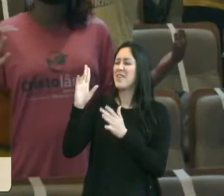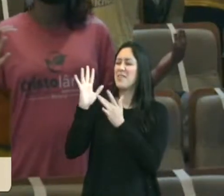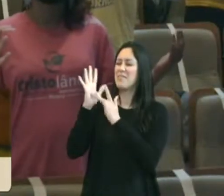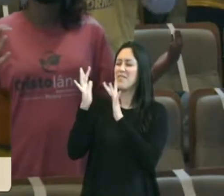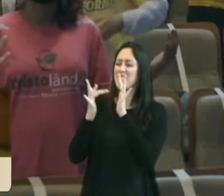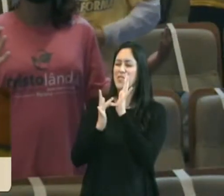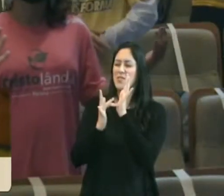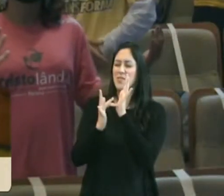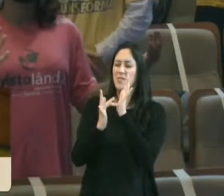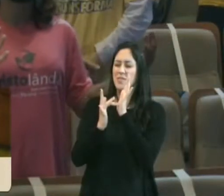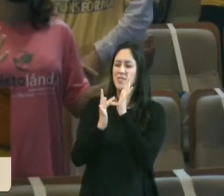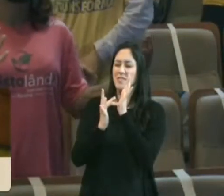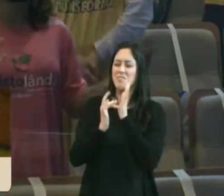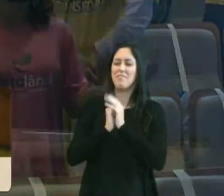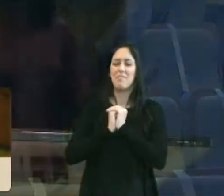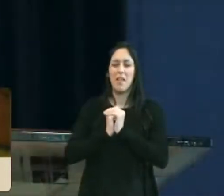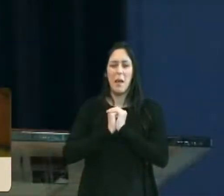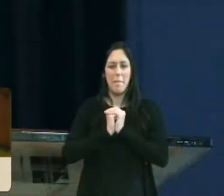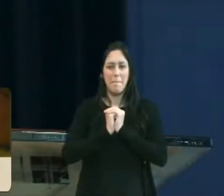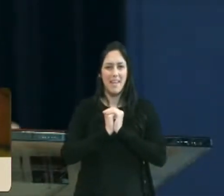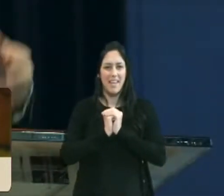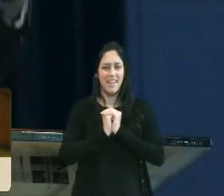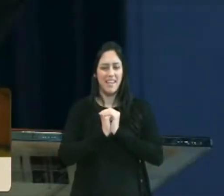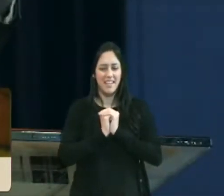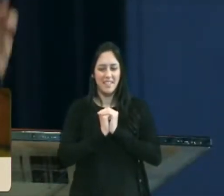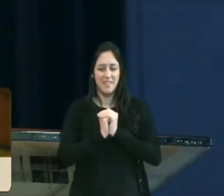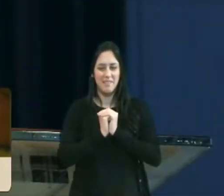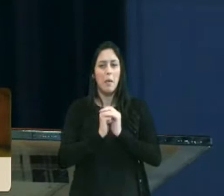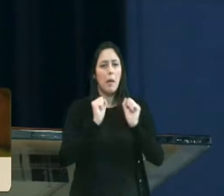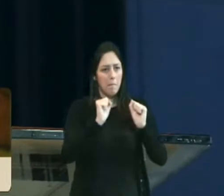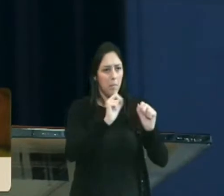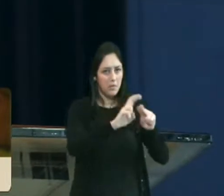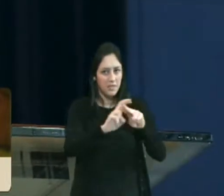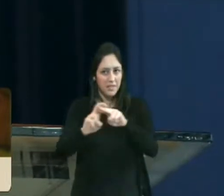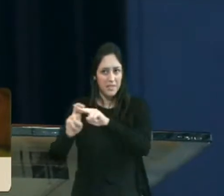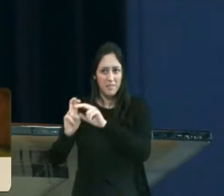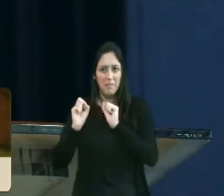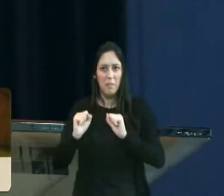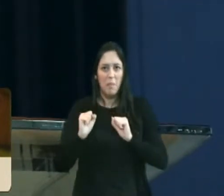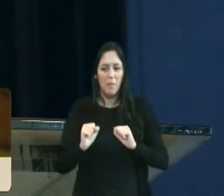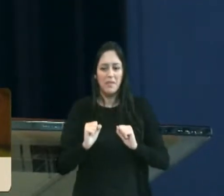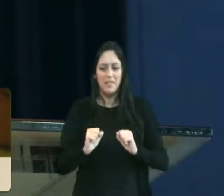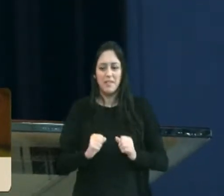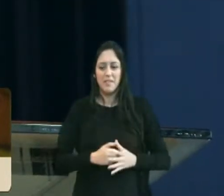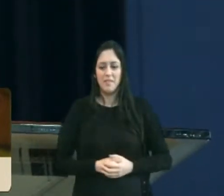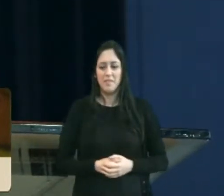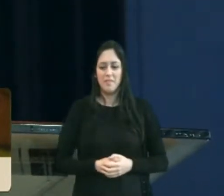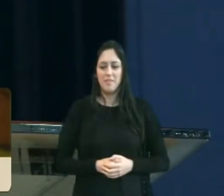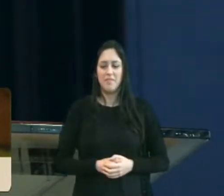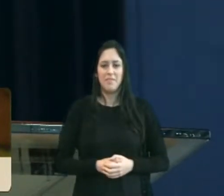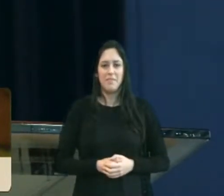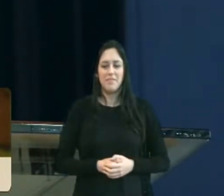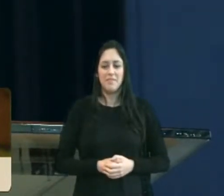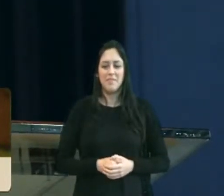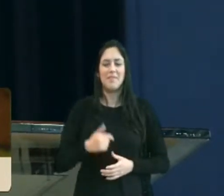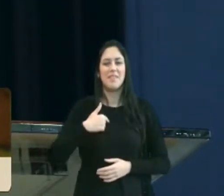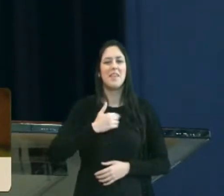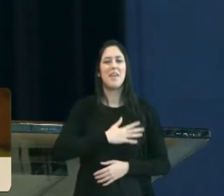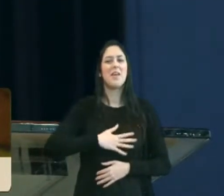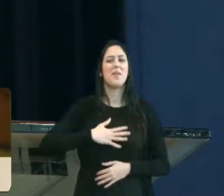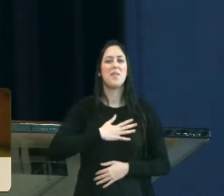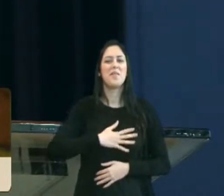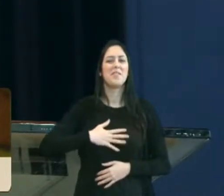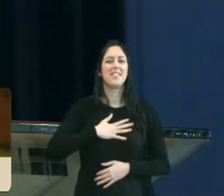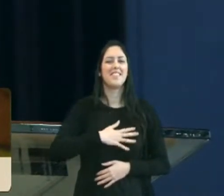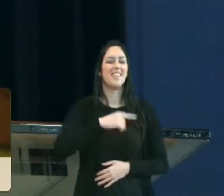de Jesus. Amém, amém. Você pode sentar no seu lugar. Eu gostei do negócio da bochecha, Budal.